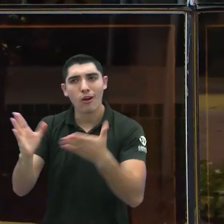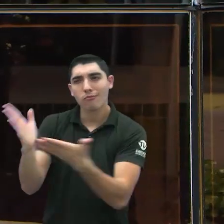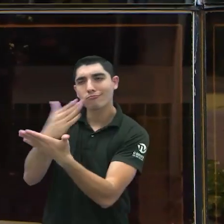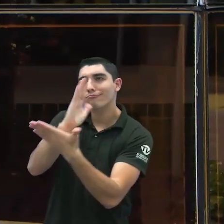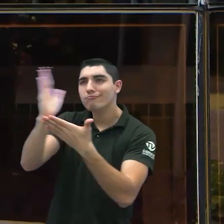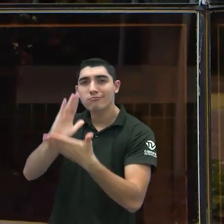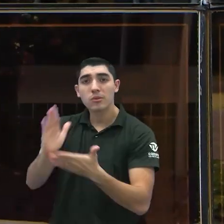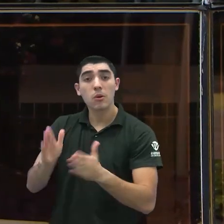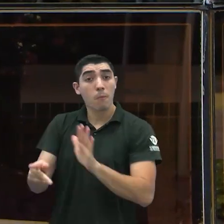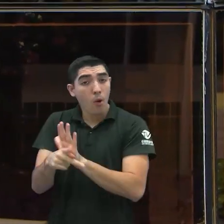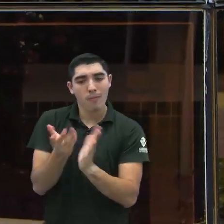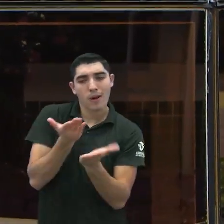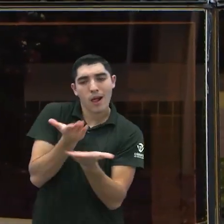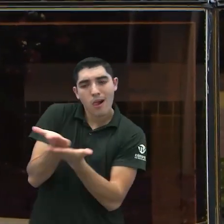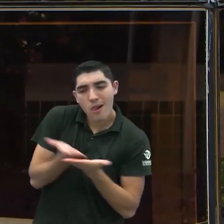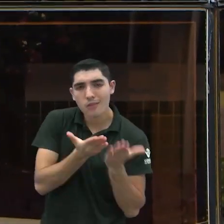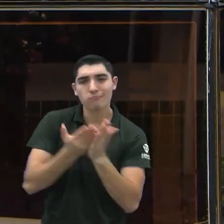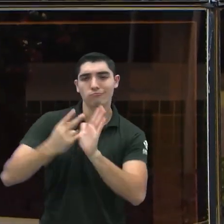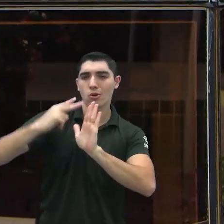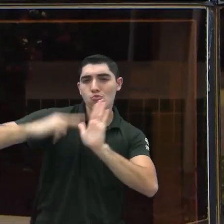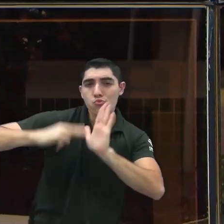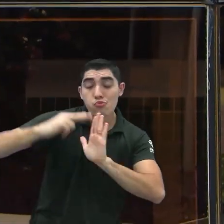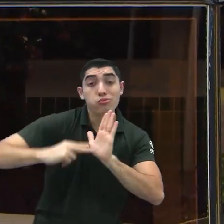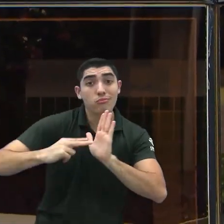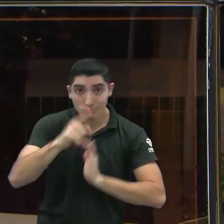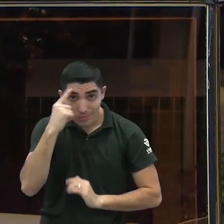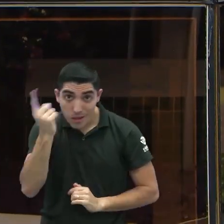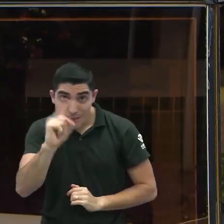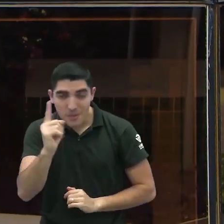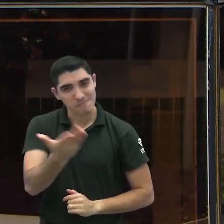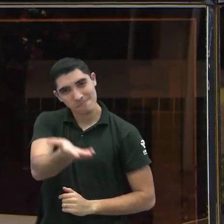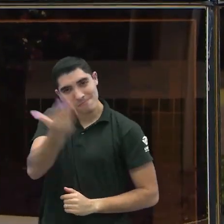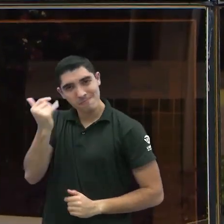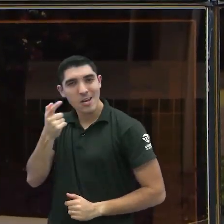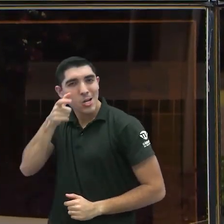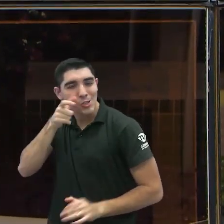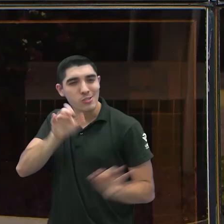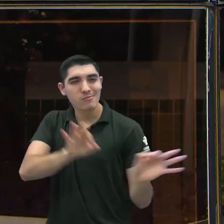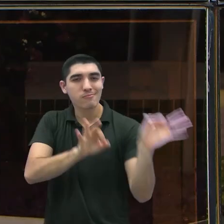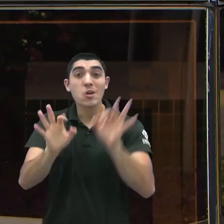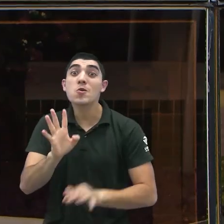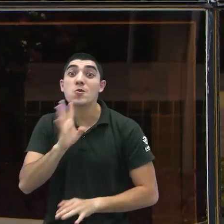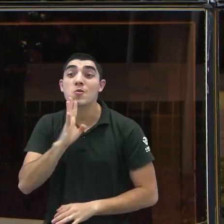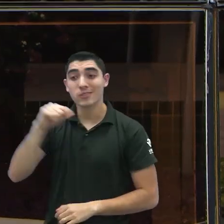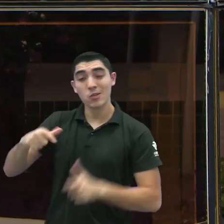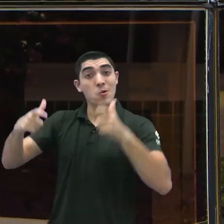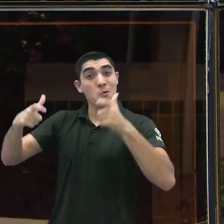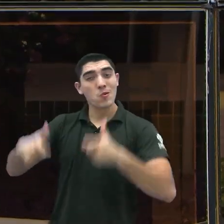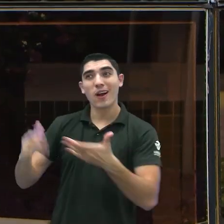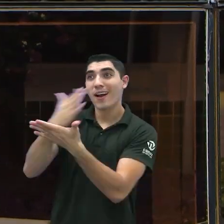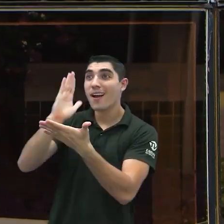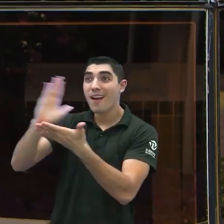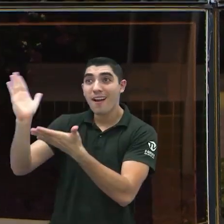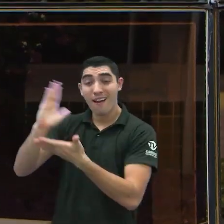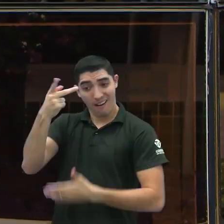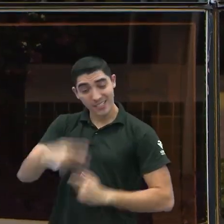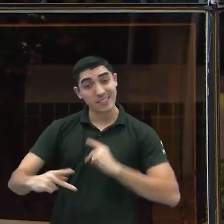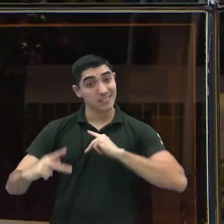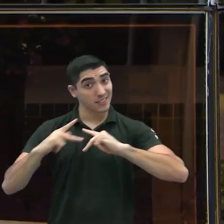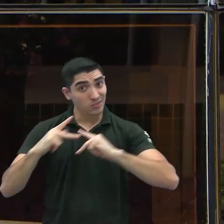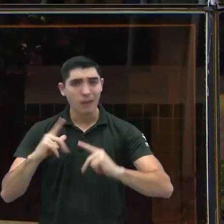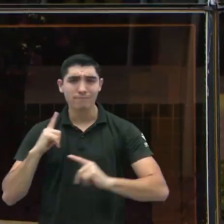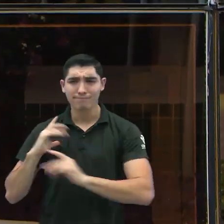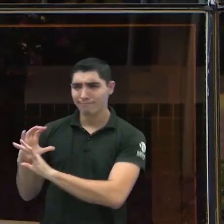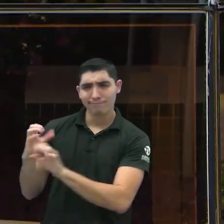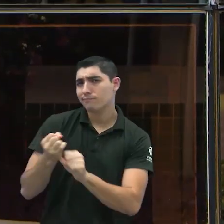para estudos e leitura? Se você não sabia, vem comigo conhecer mais essa biblioteca da nossa cidade, que conta com um